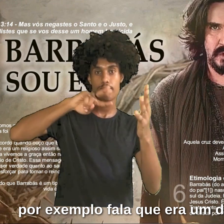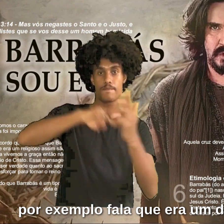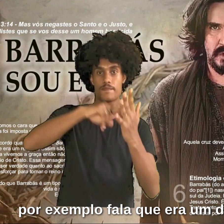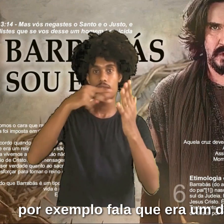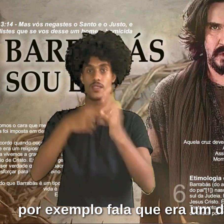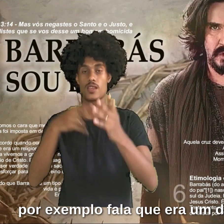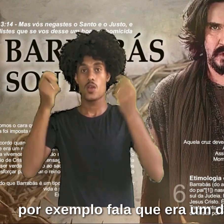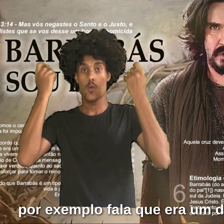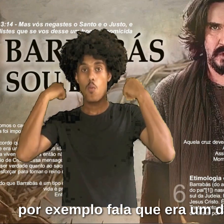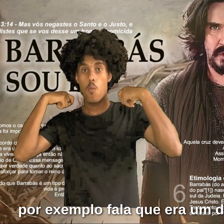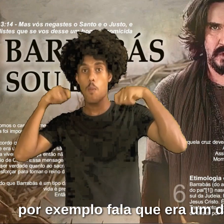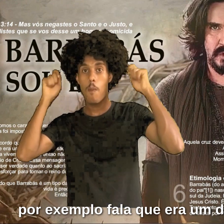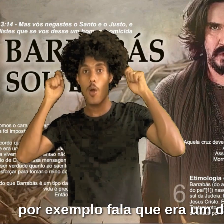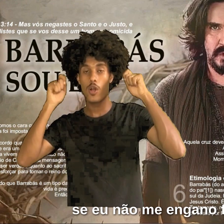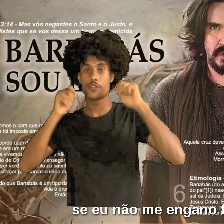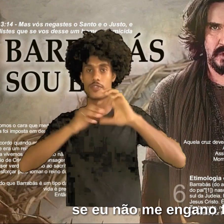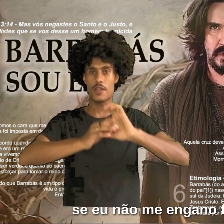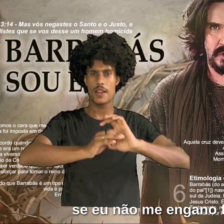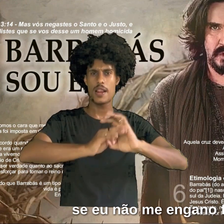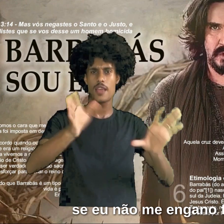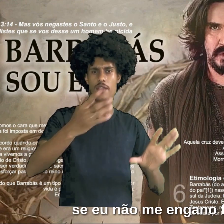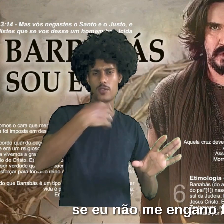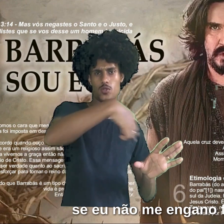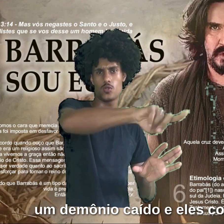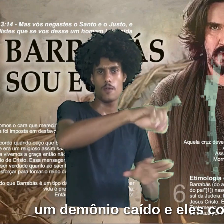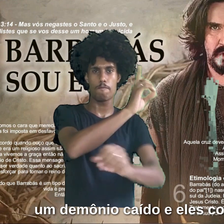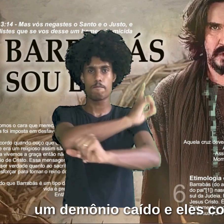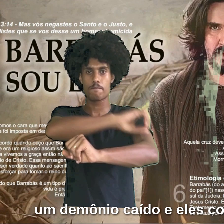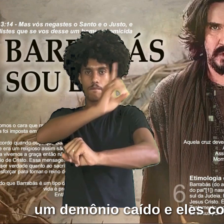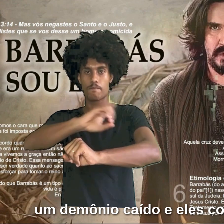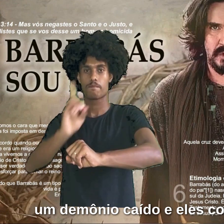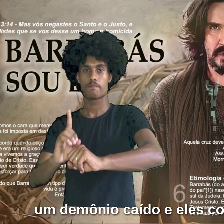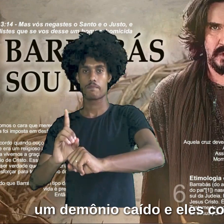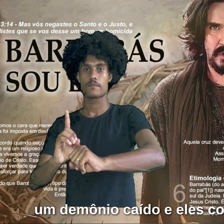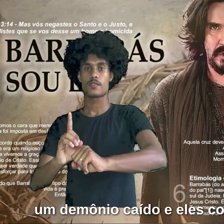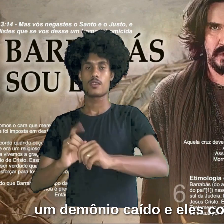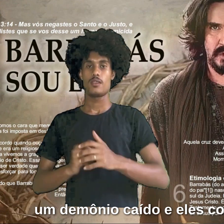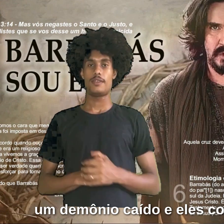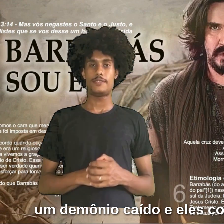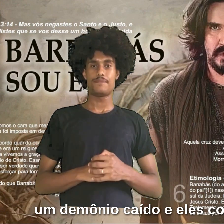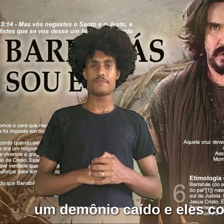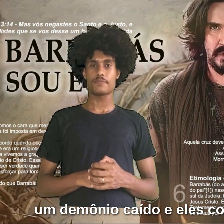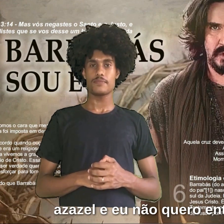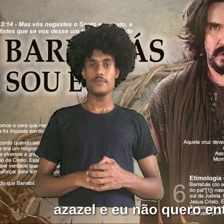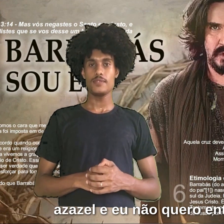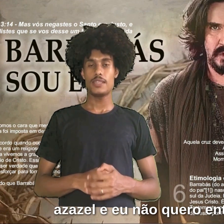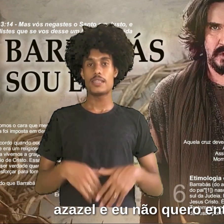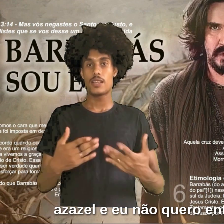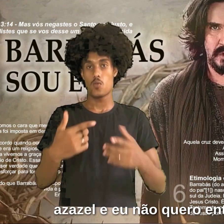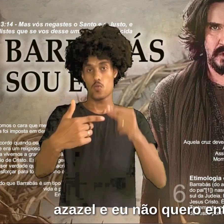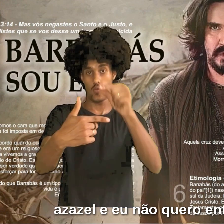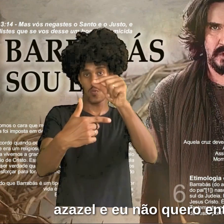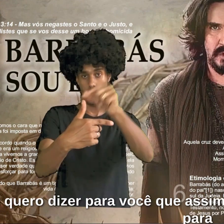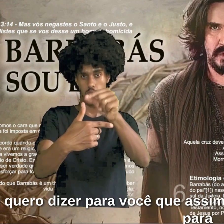era um demônio, né? Até em Gênesis 6, se eu não me engano, fala que existia um demônio caído e eles comparam com o nome Azazel, etc. Eu não